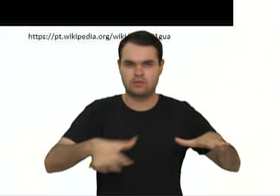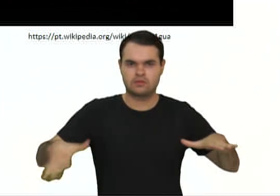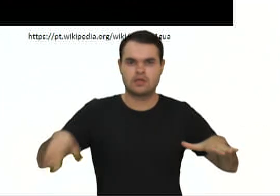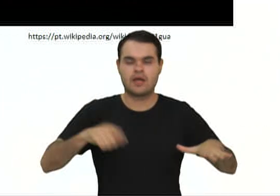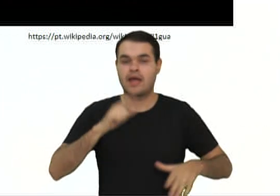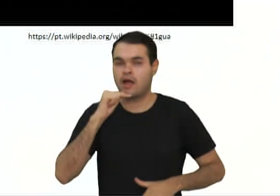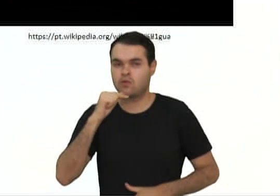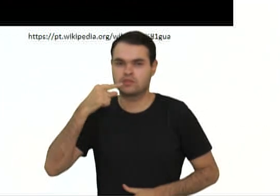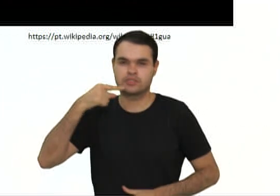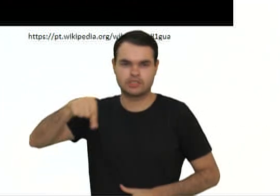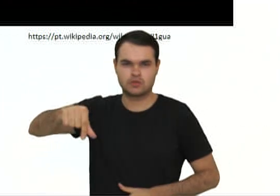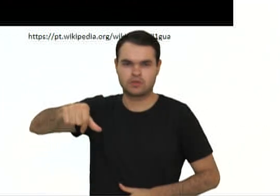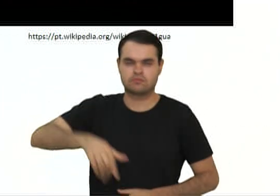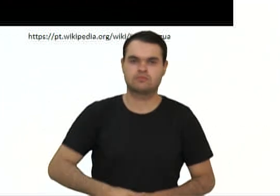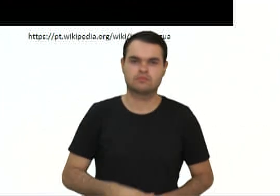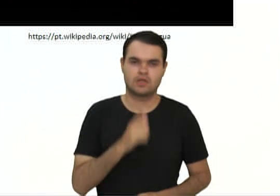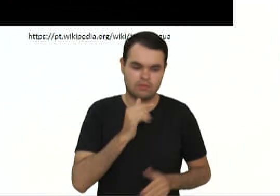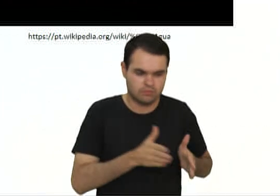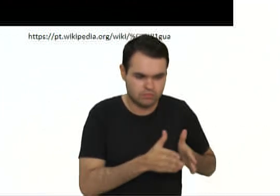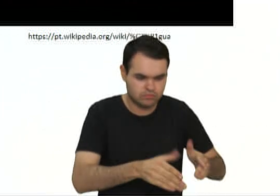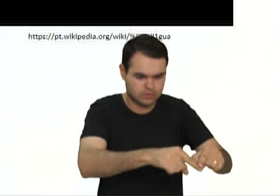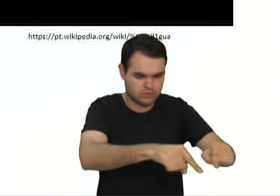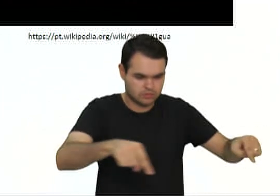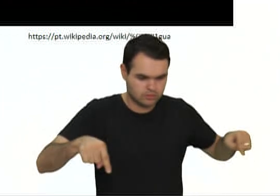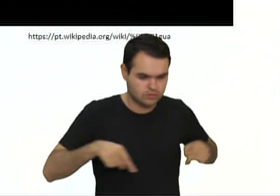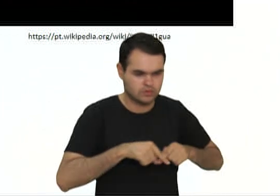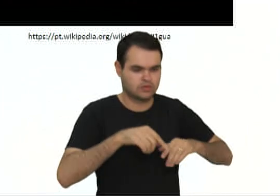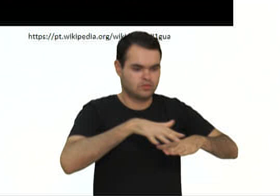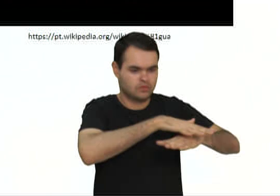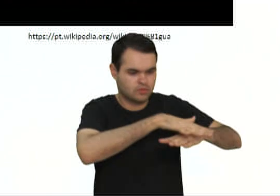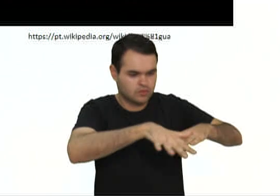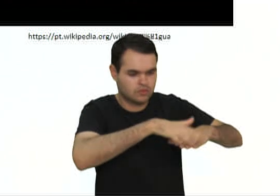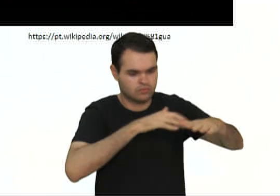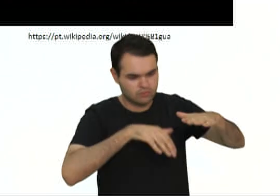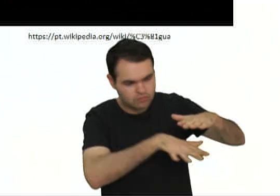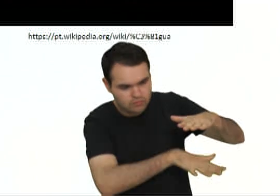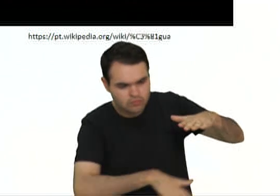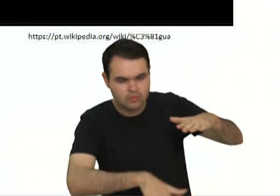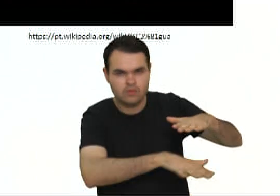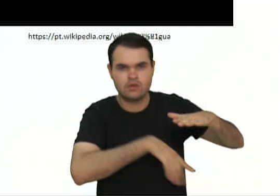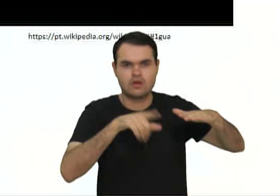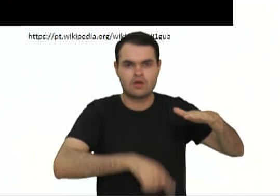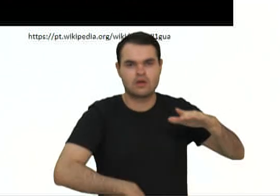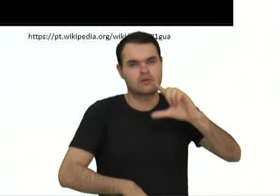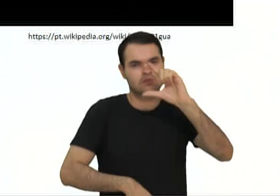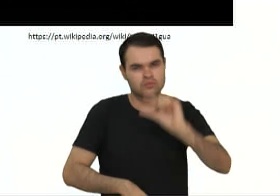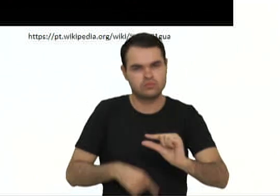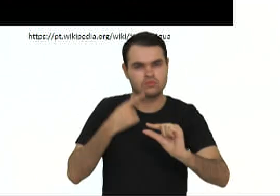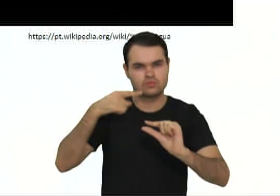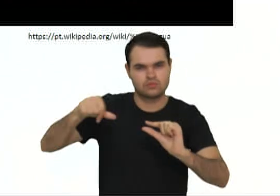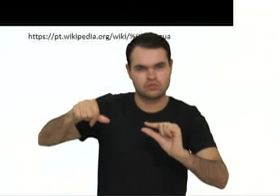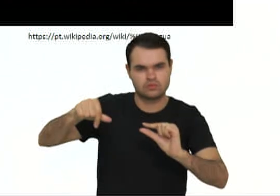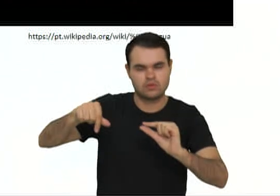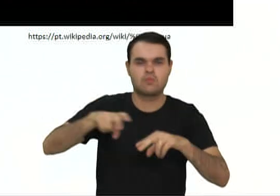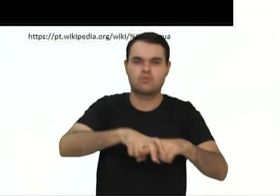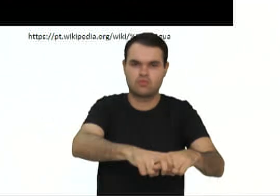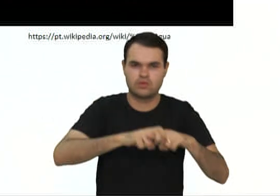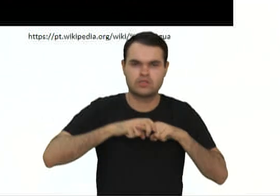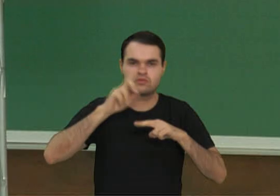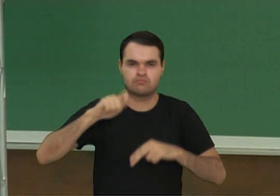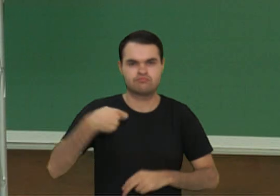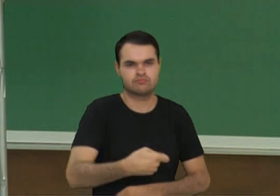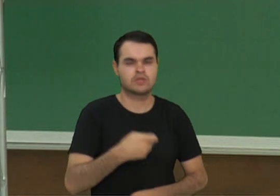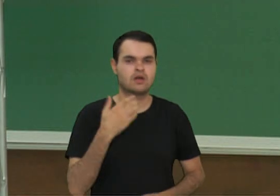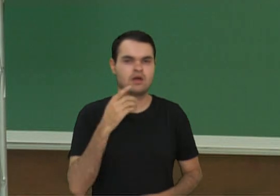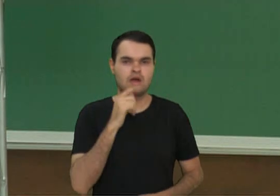as águas dos rios, lagos, lagoas, subsolo e atmosfera possuem menor teor de salinidade e por isso são chamadas de